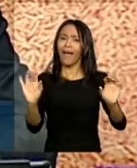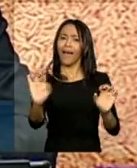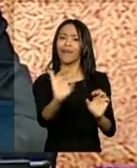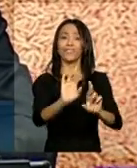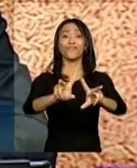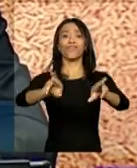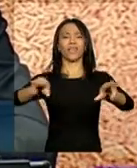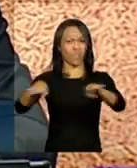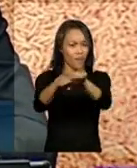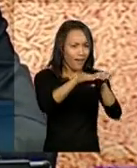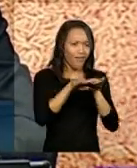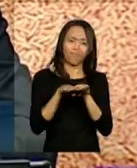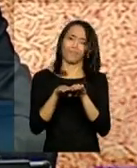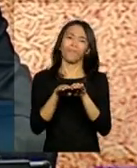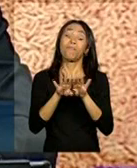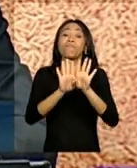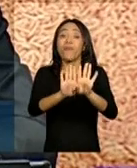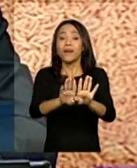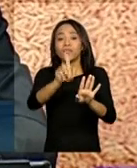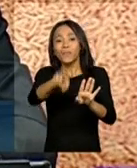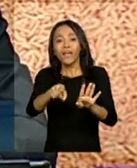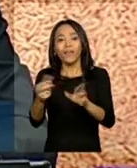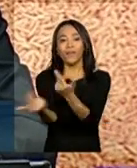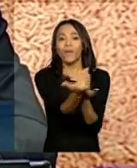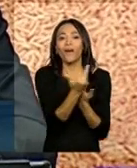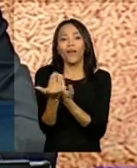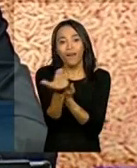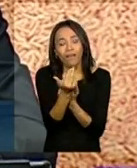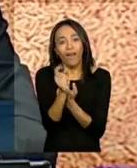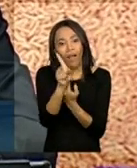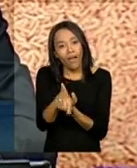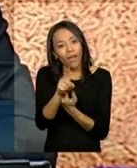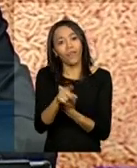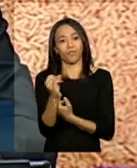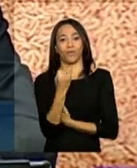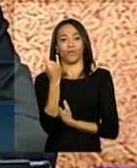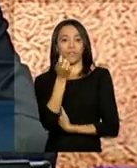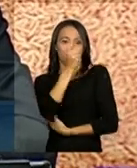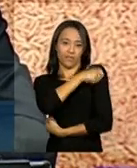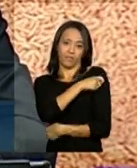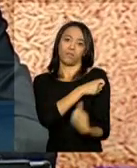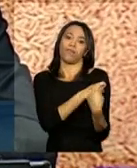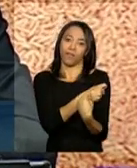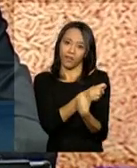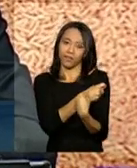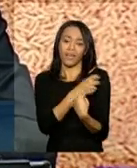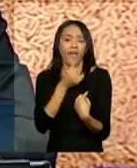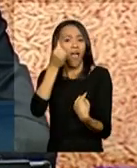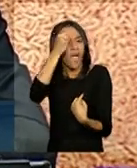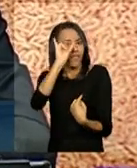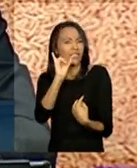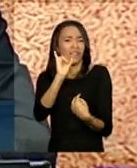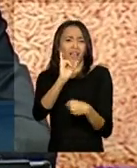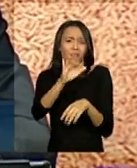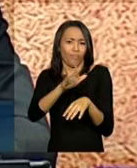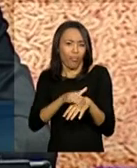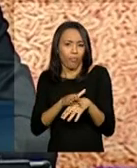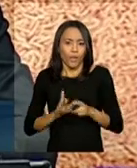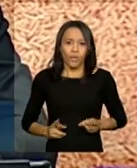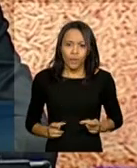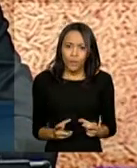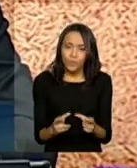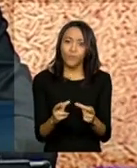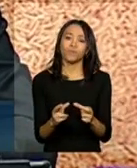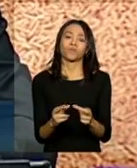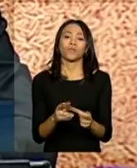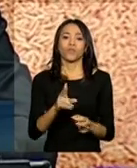ser mas que elas têm em comum a importância de se ser serem vacinadas e estarem protegidas contra o câncer do colo do útero